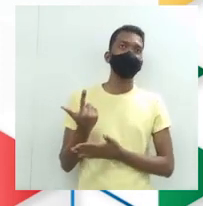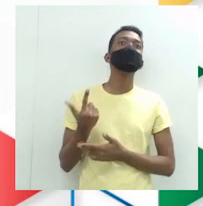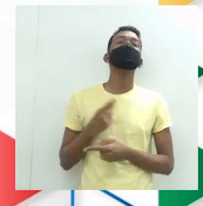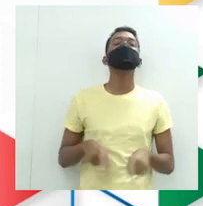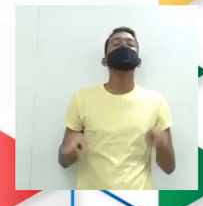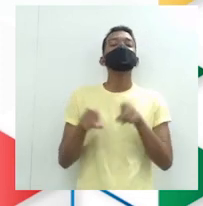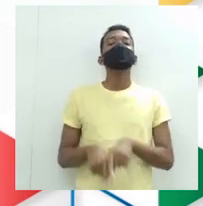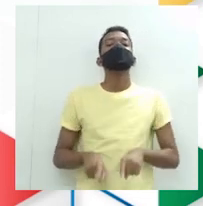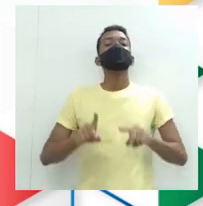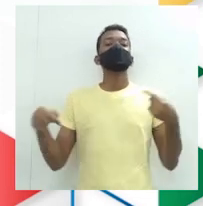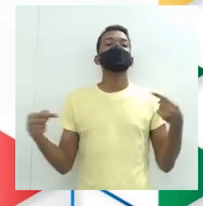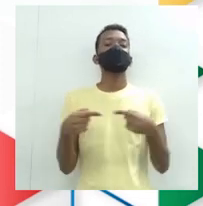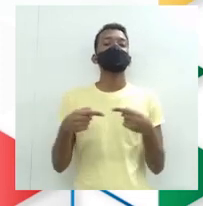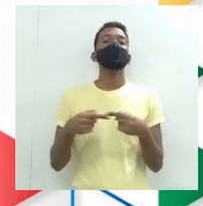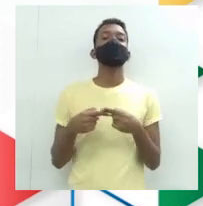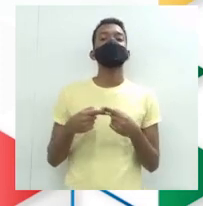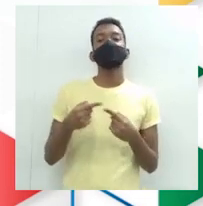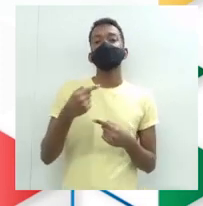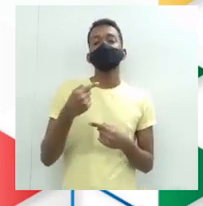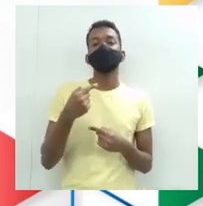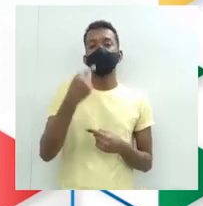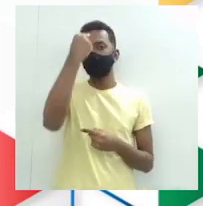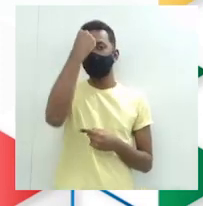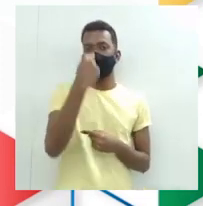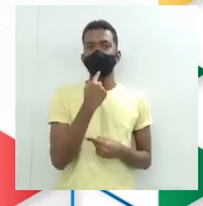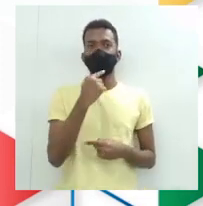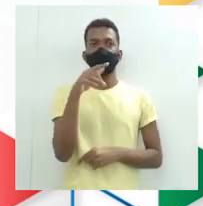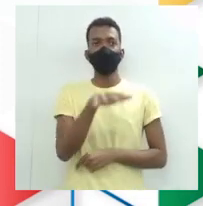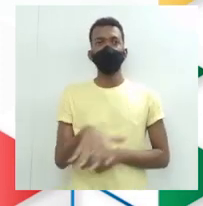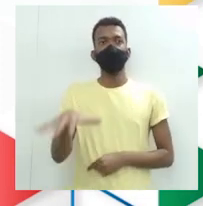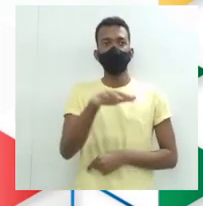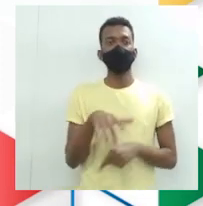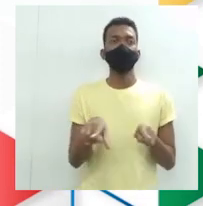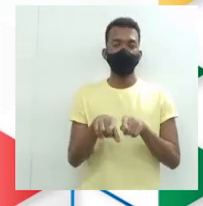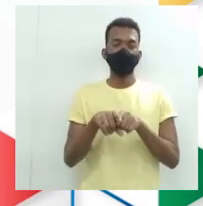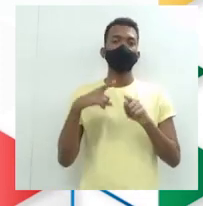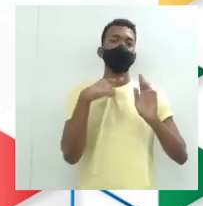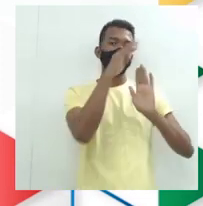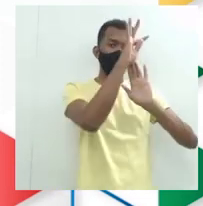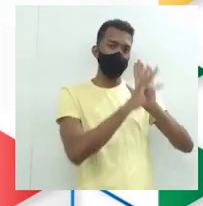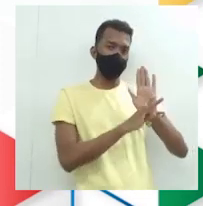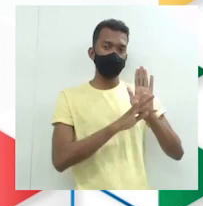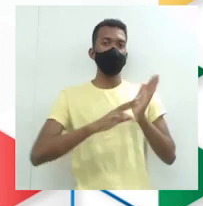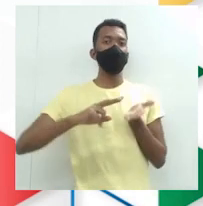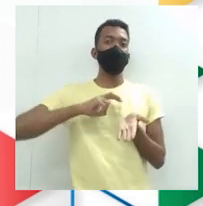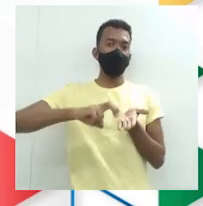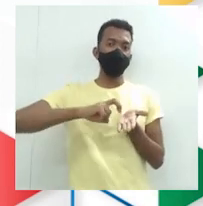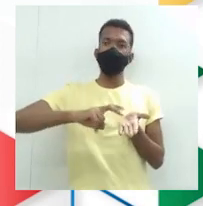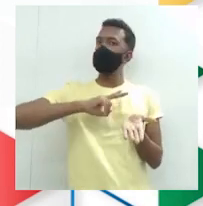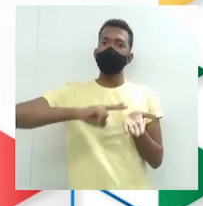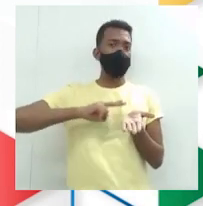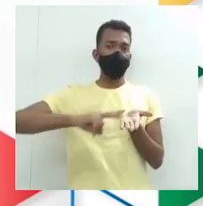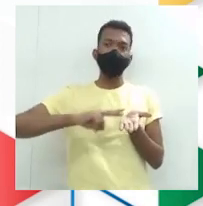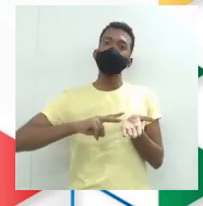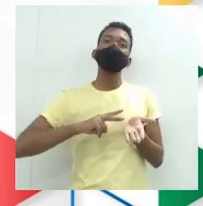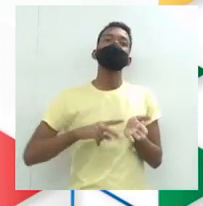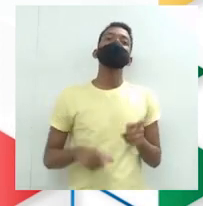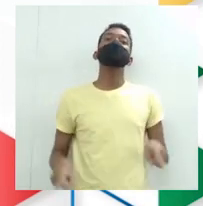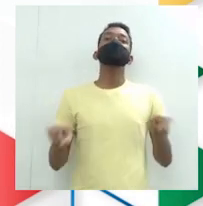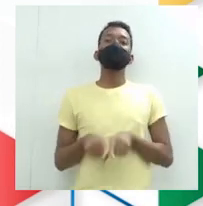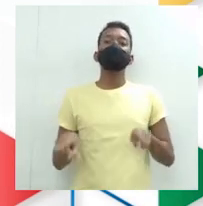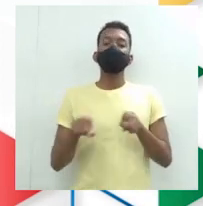é adequada ao perfil do público. Tem também textos verbais e não verbais, que seriam a imagem ou